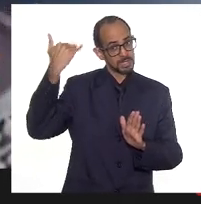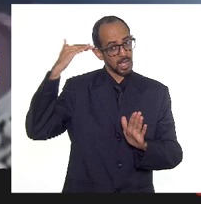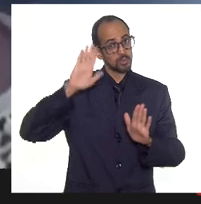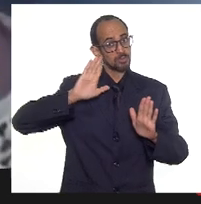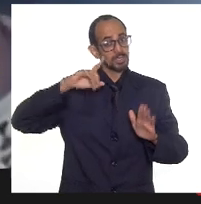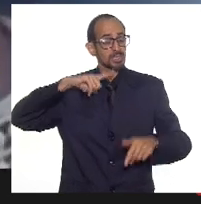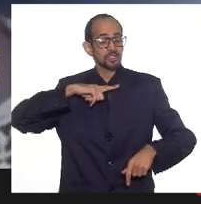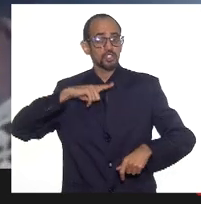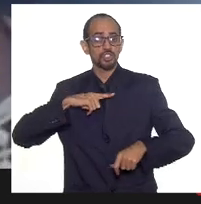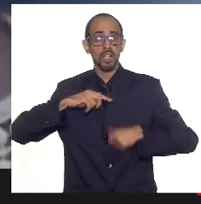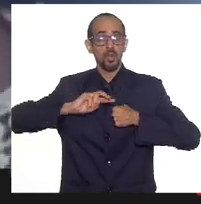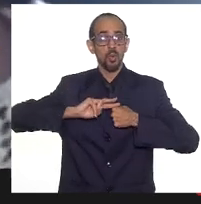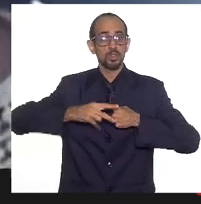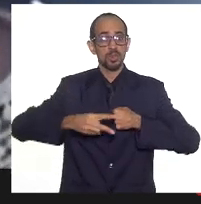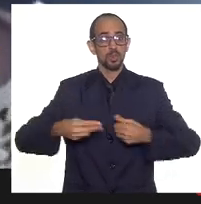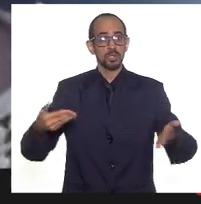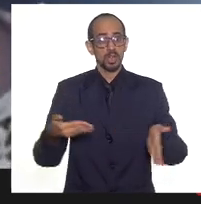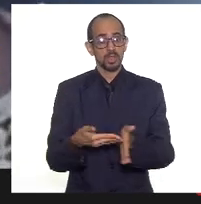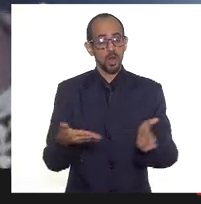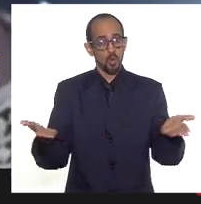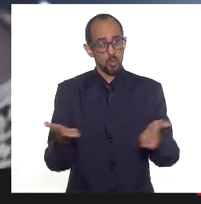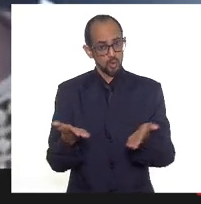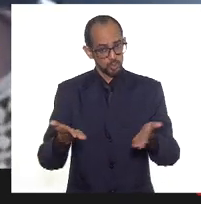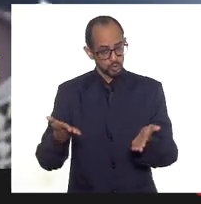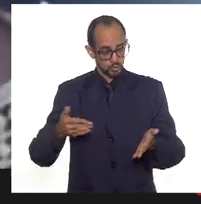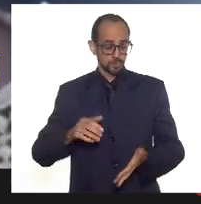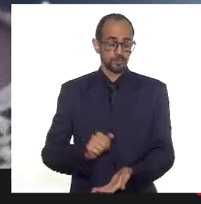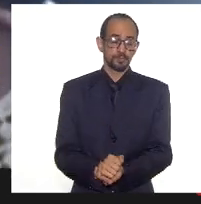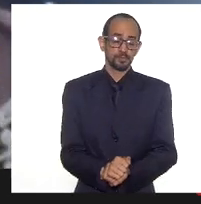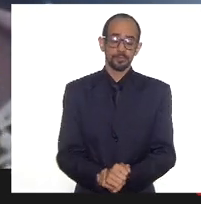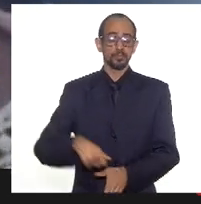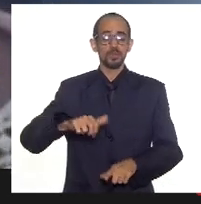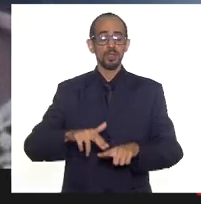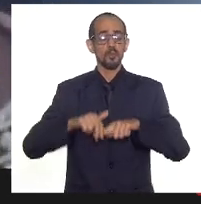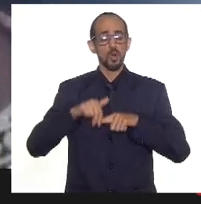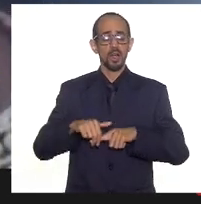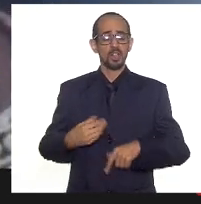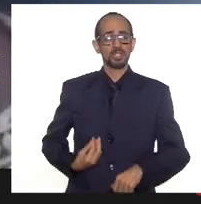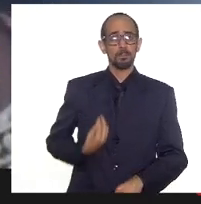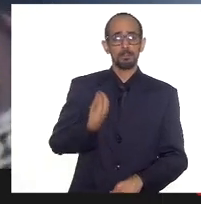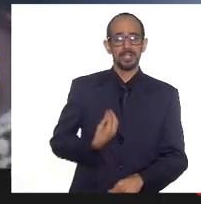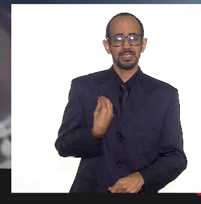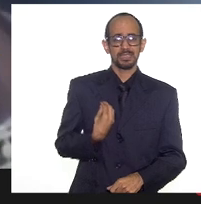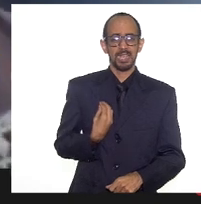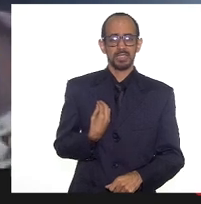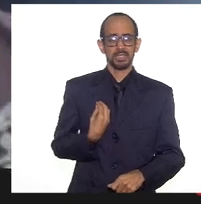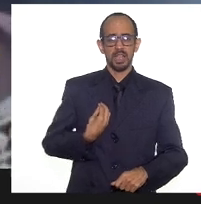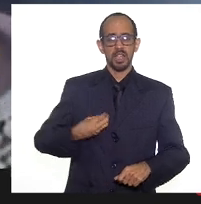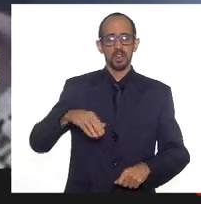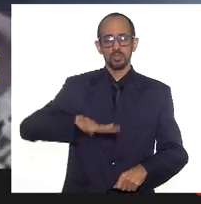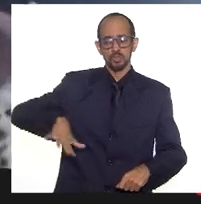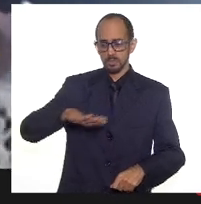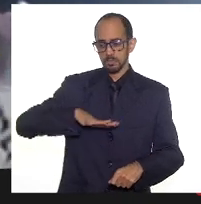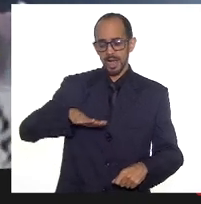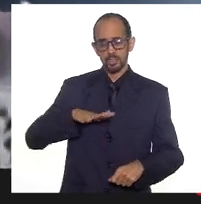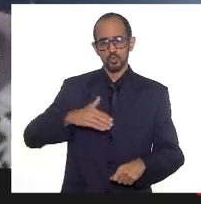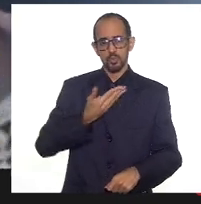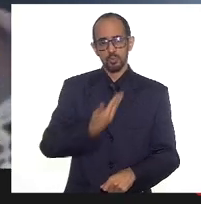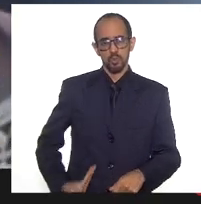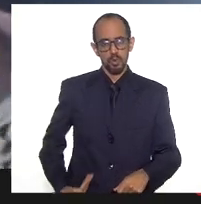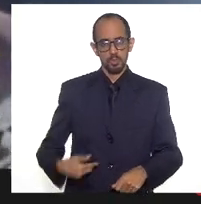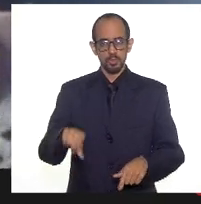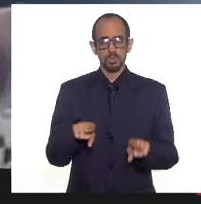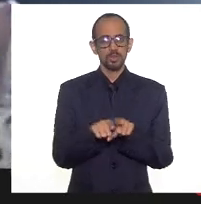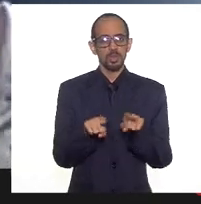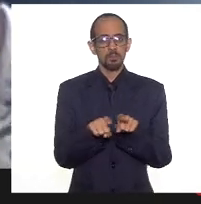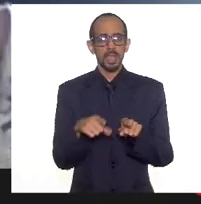deixa marcas até hoje, né? Deixa marcas pela presença das religiões no espaço público, deixa as marcas também, por